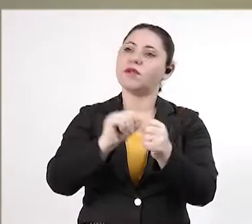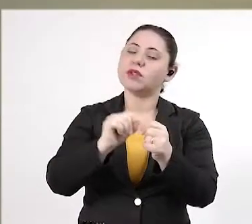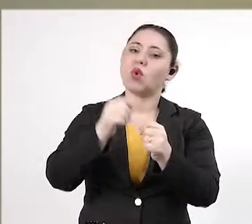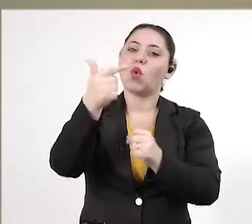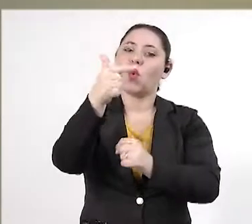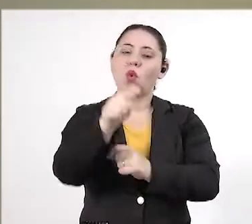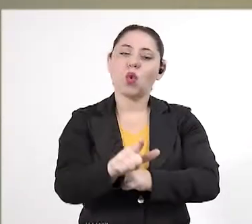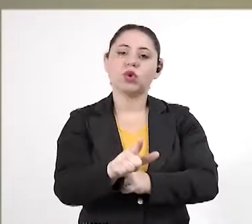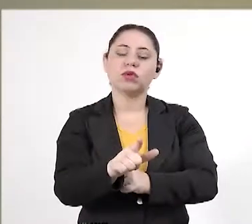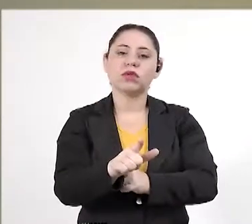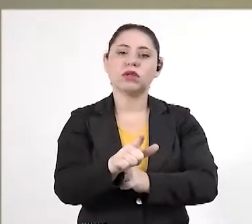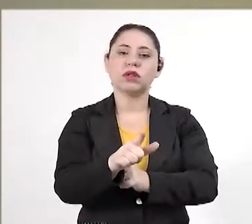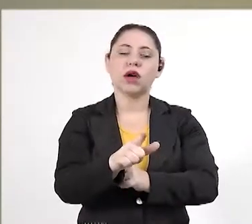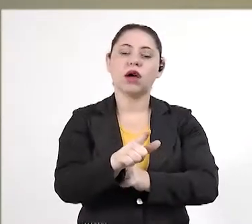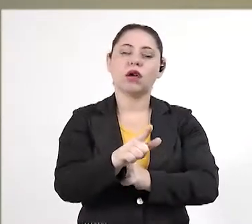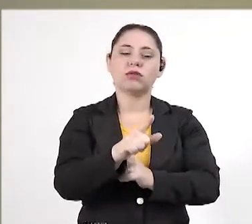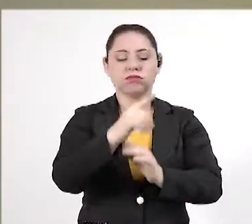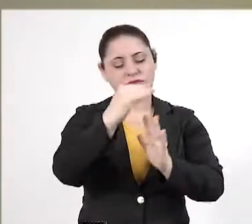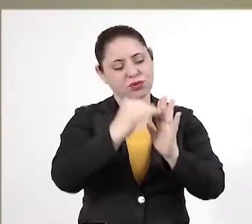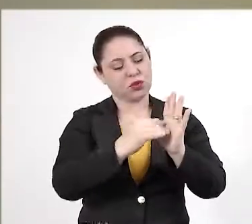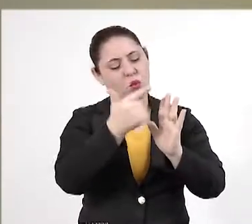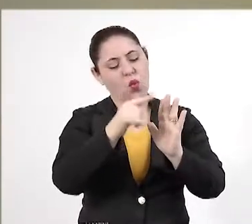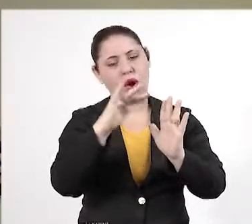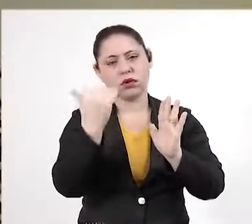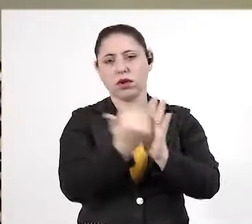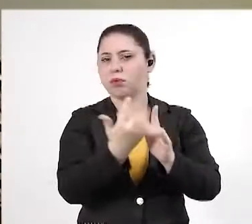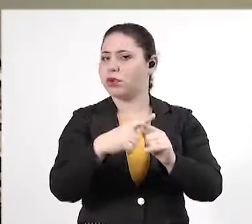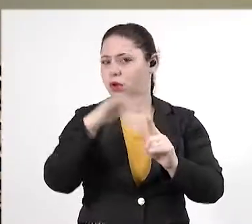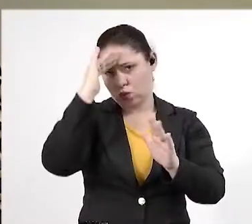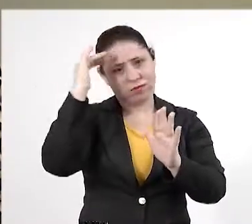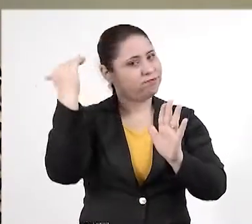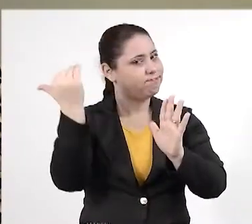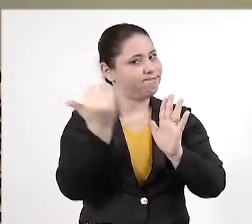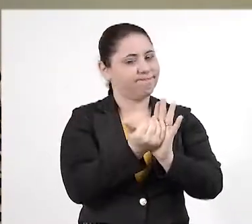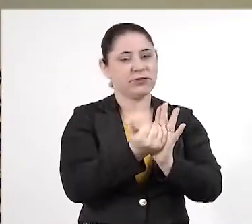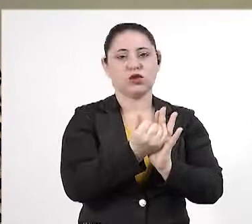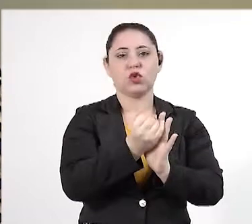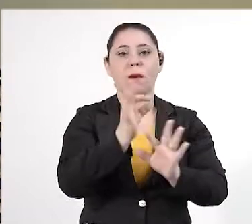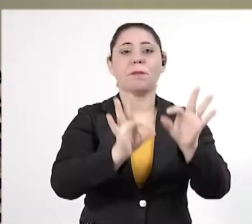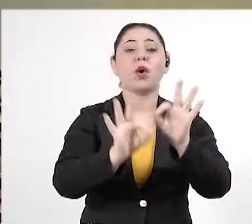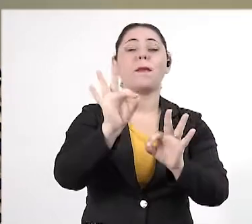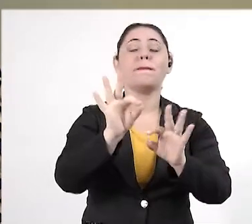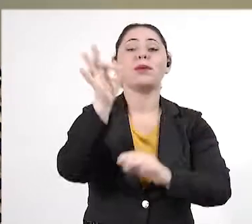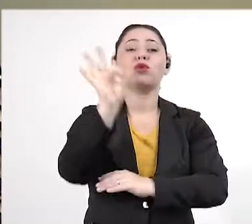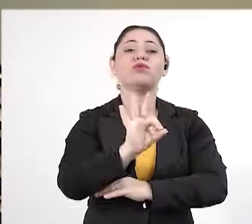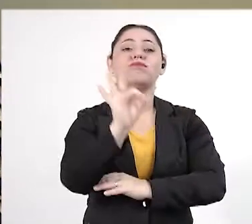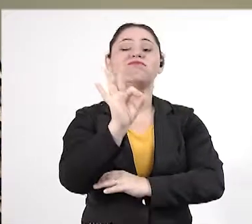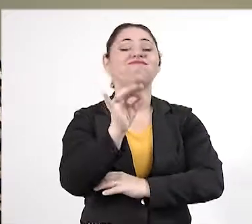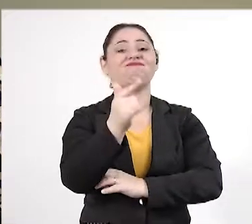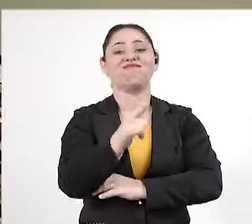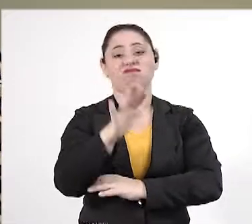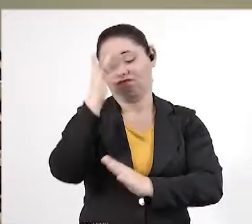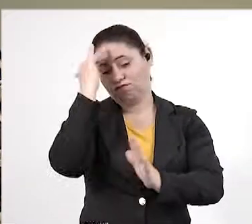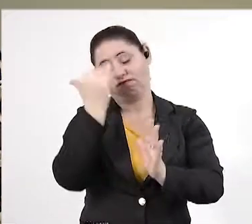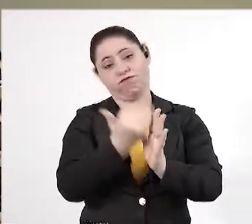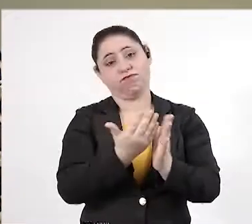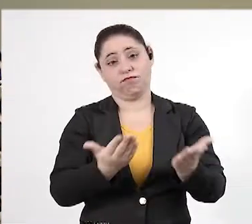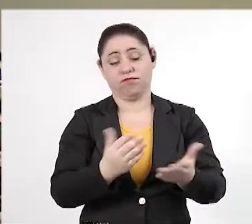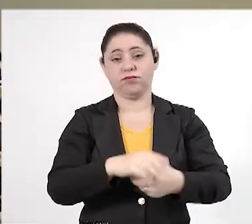que refazer esse ato aí porque não obedeceu à proporcionalidade. Então,